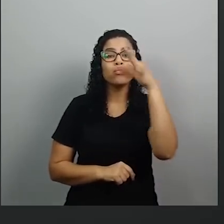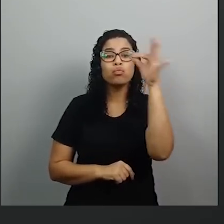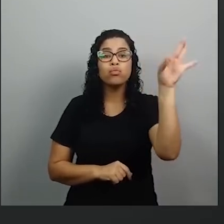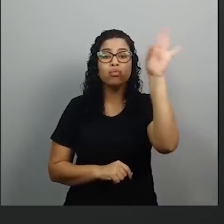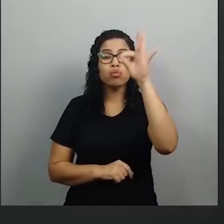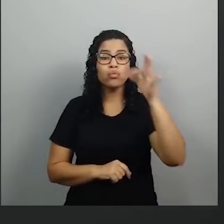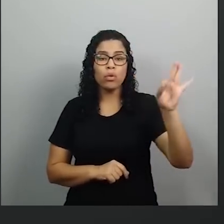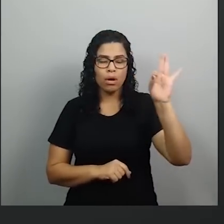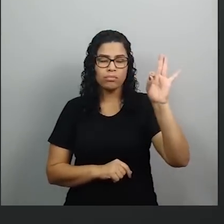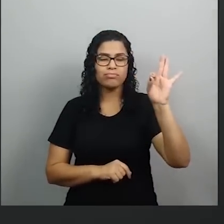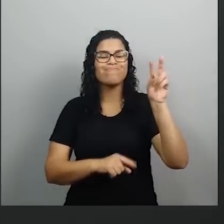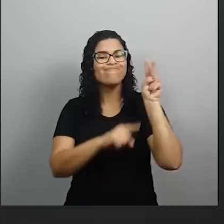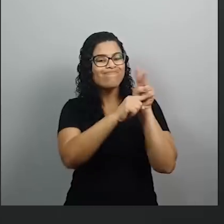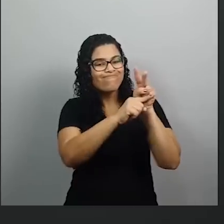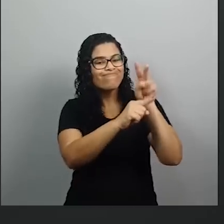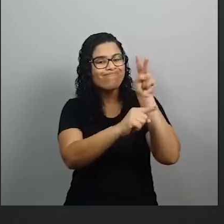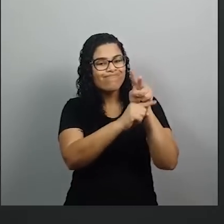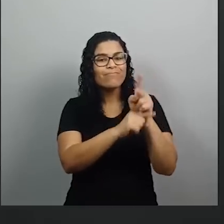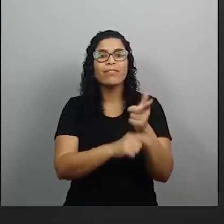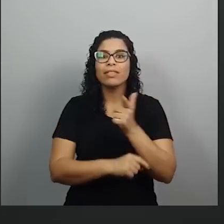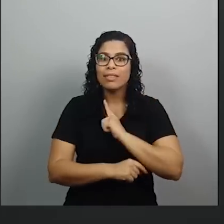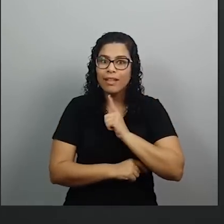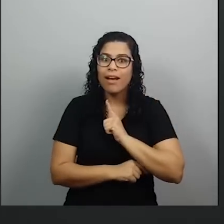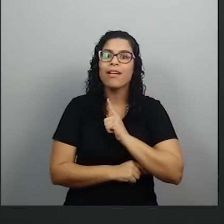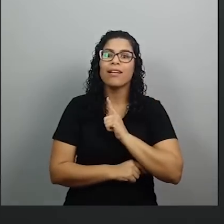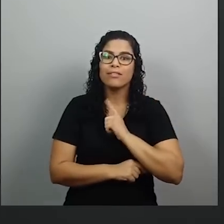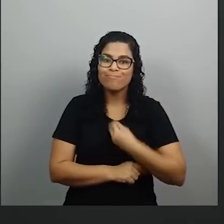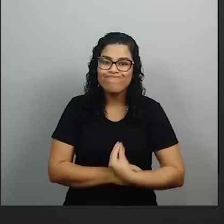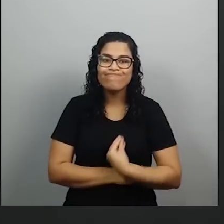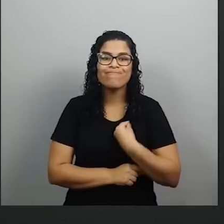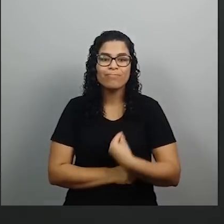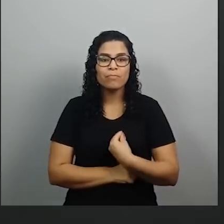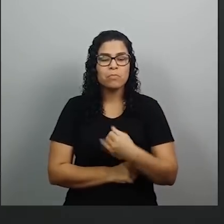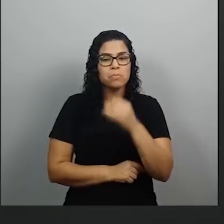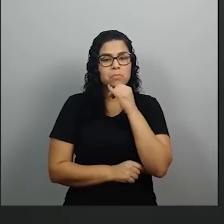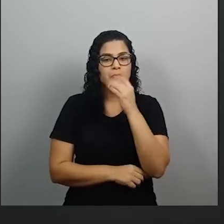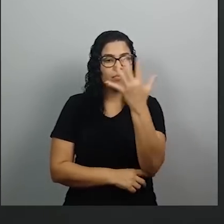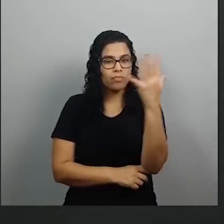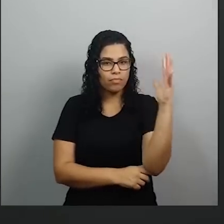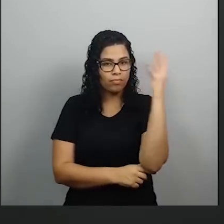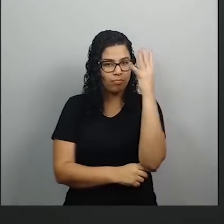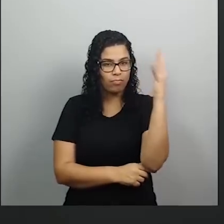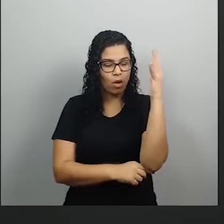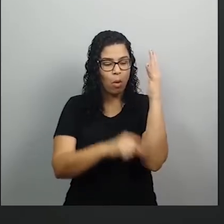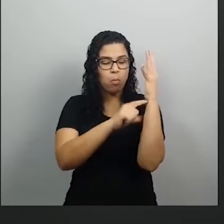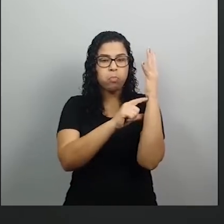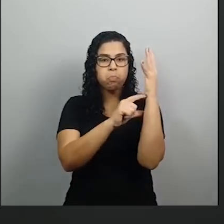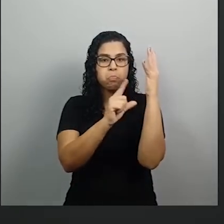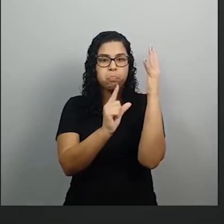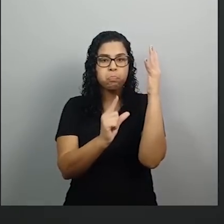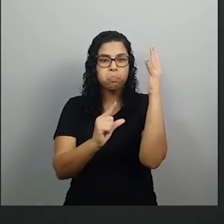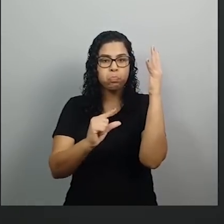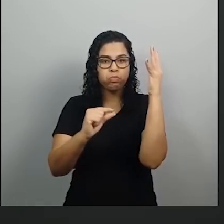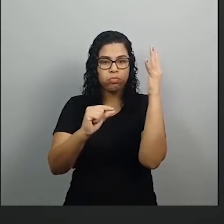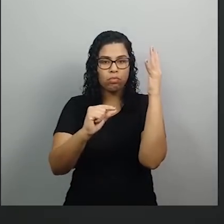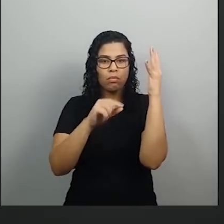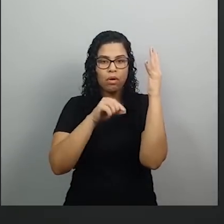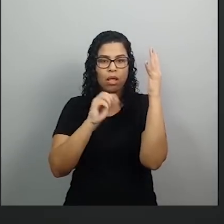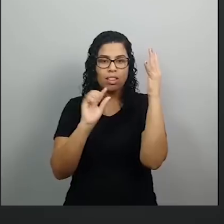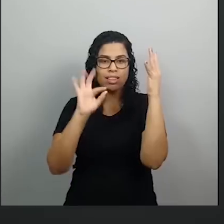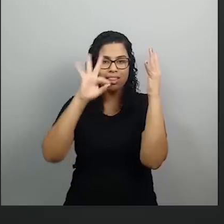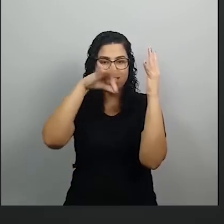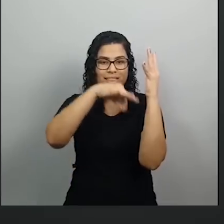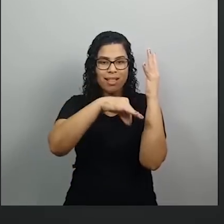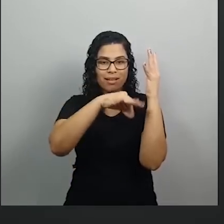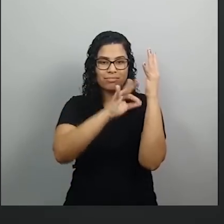uma coisa louca. Por quê? Você imagina que o inseto está ali na casca de árvore. Algumas árvores liberam uma resina. Vai saindo